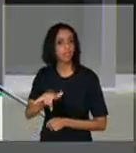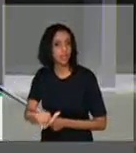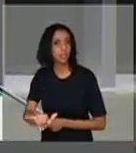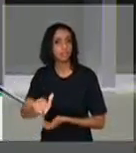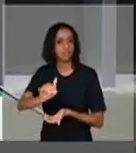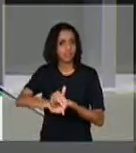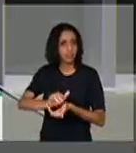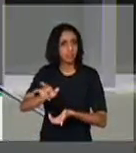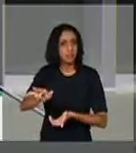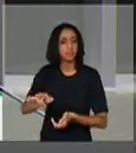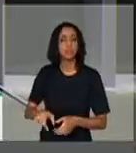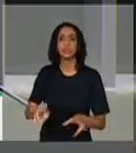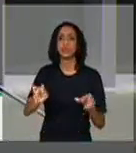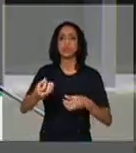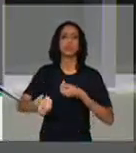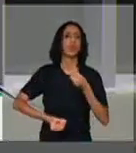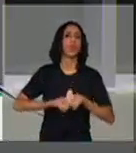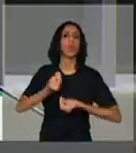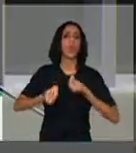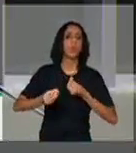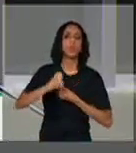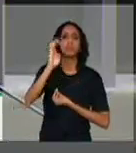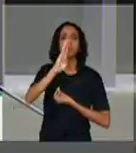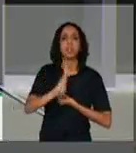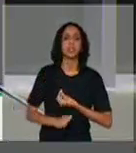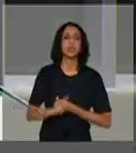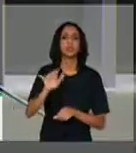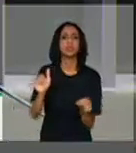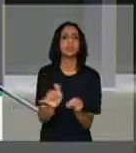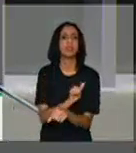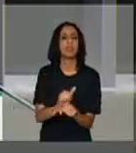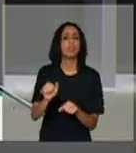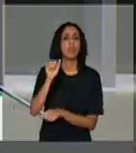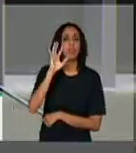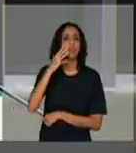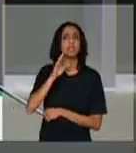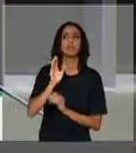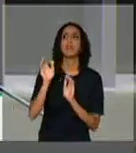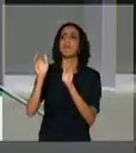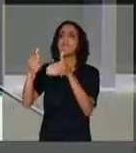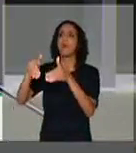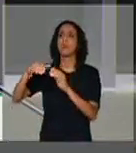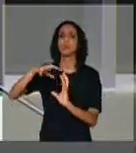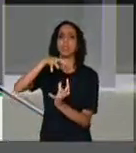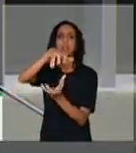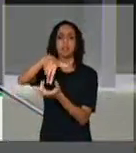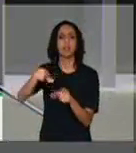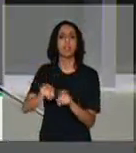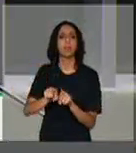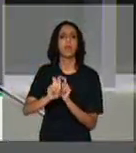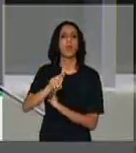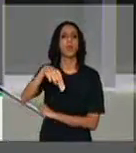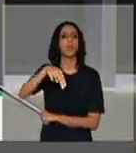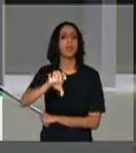Brasil em seus votos, de maneira especial nos fóruns internacionais e na